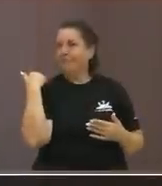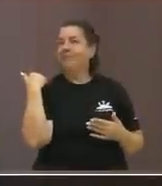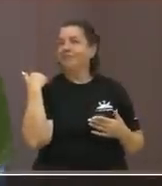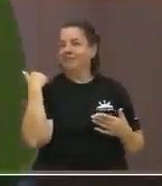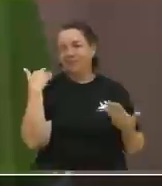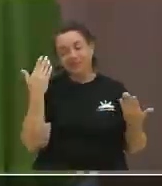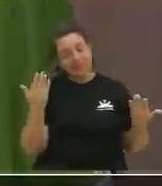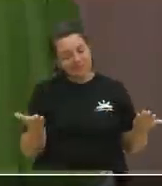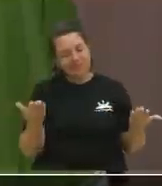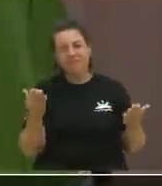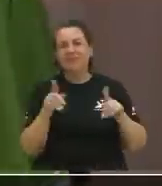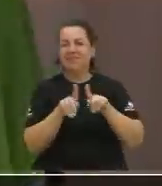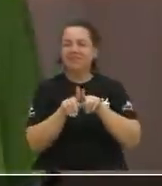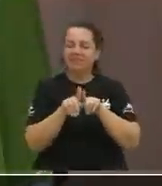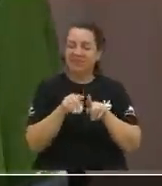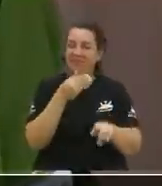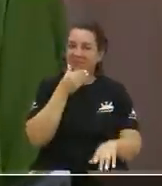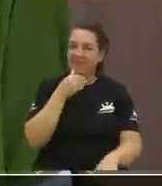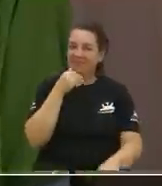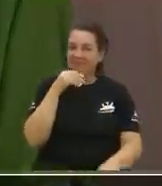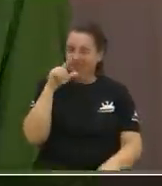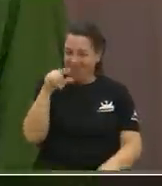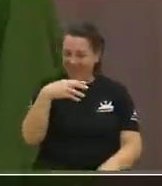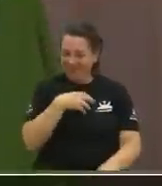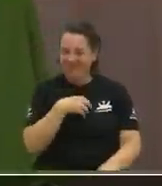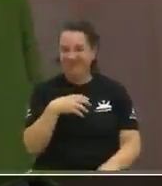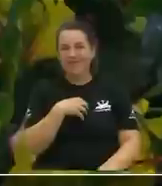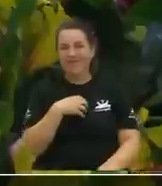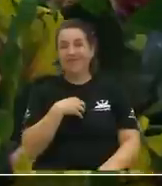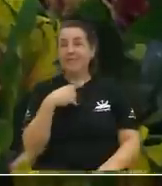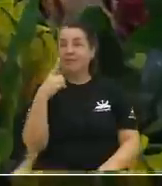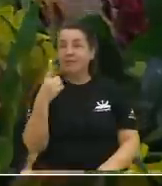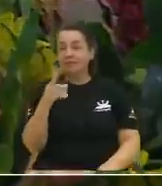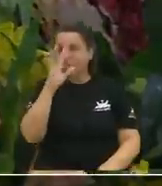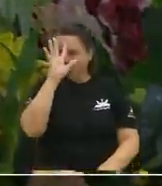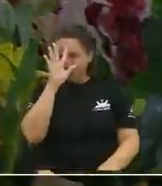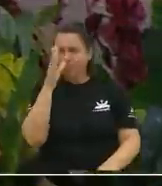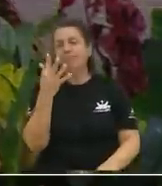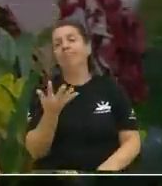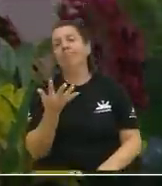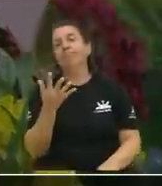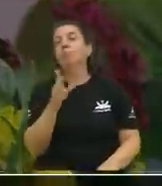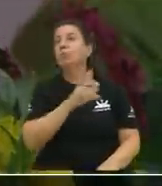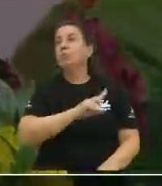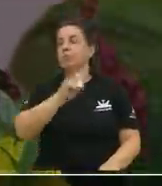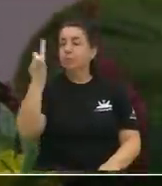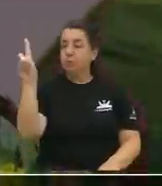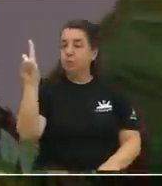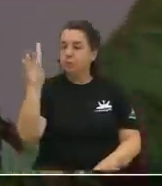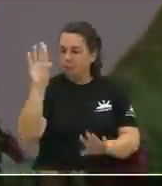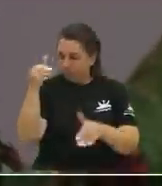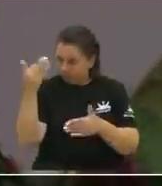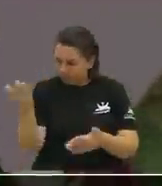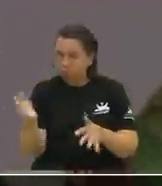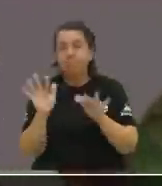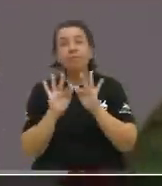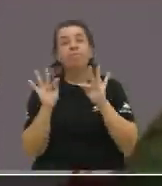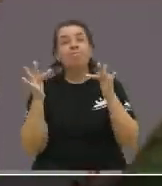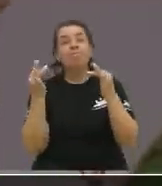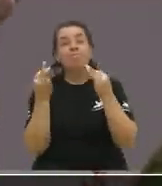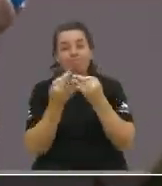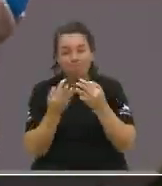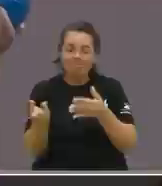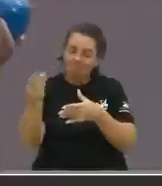Então, meus irmãos, nesse ato, nesta decisão de Deus ser família,